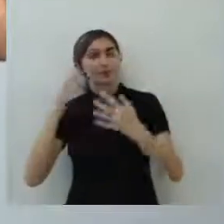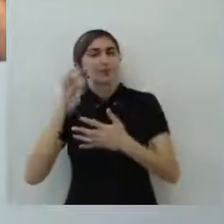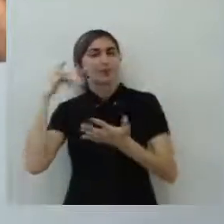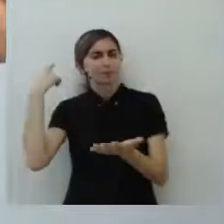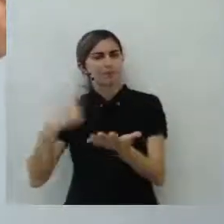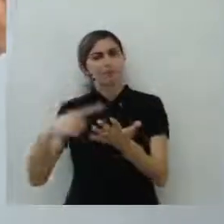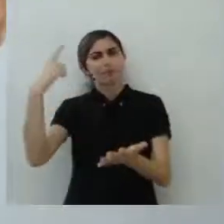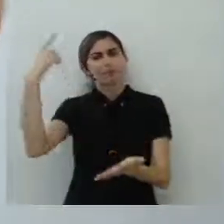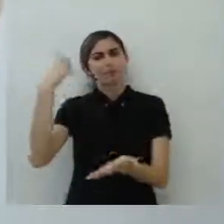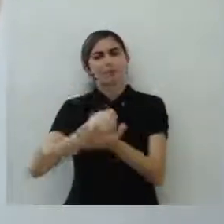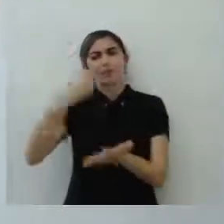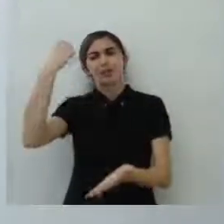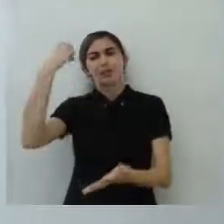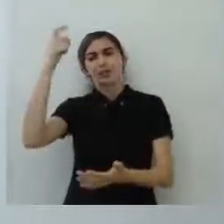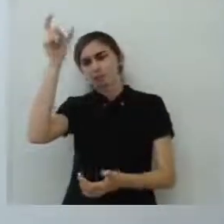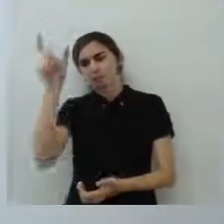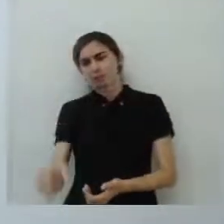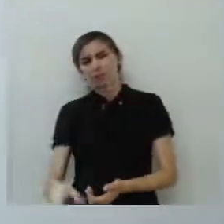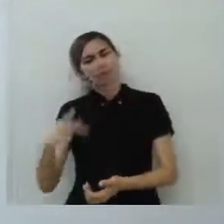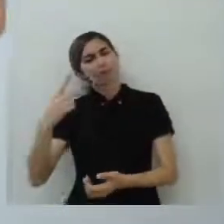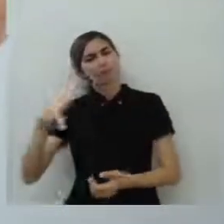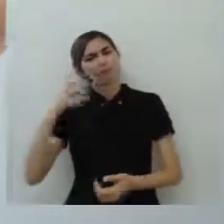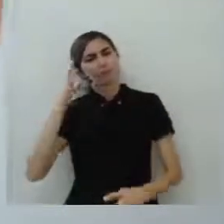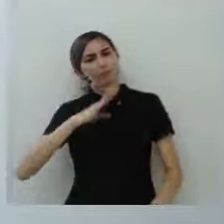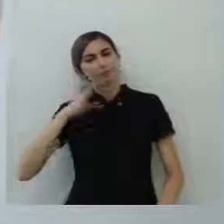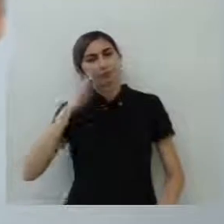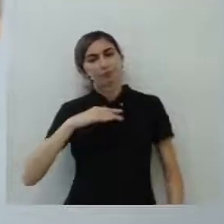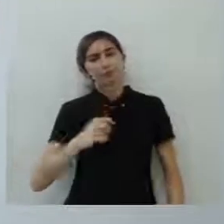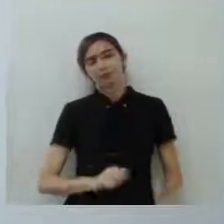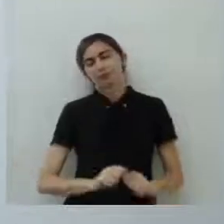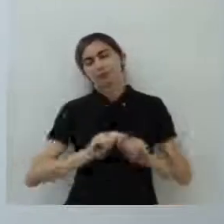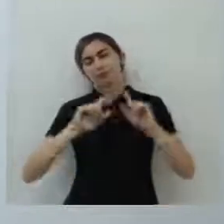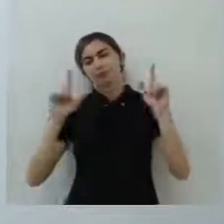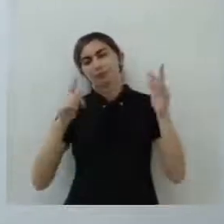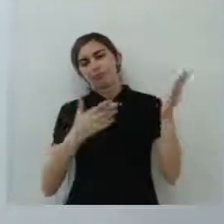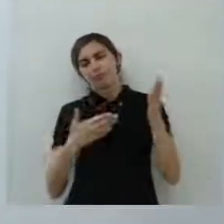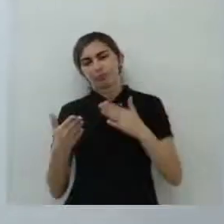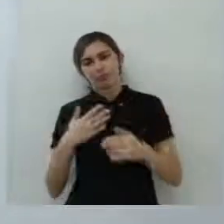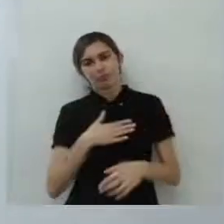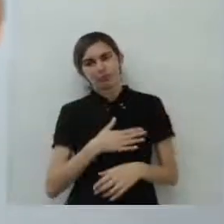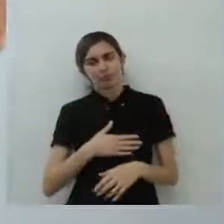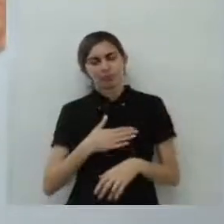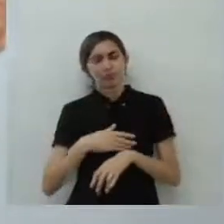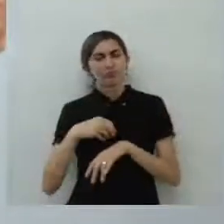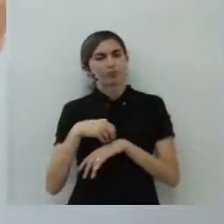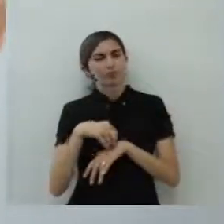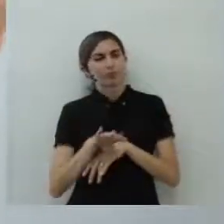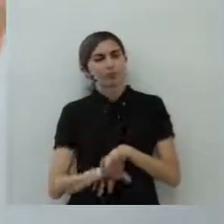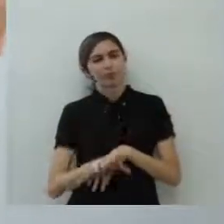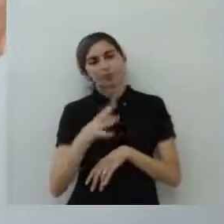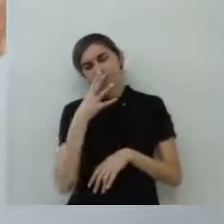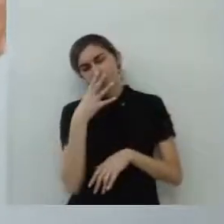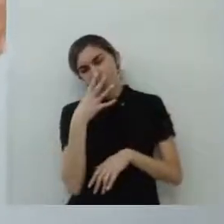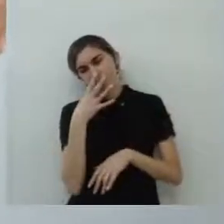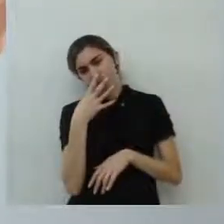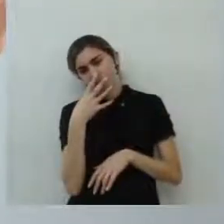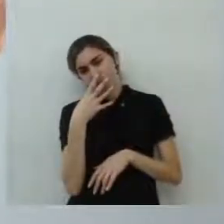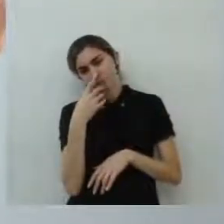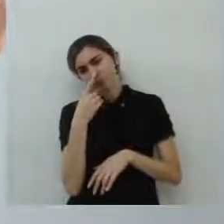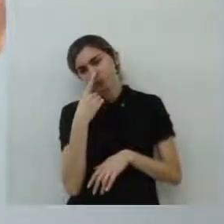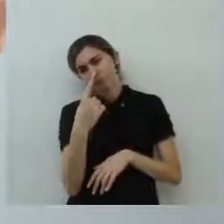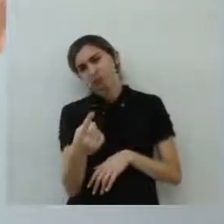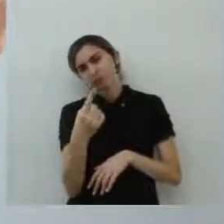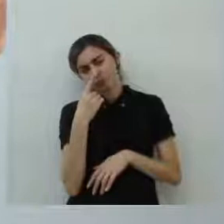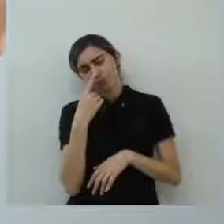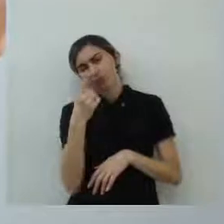marca, um estilo modo de ser. Criou uma marca muito legal. Vamos passar. Professor, algo que eu gostaria de adiantar é o seguinte: o que me chama a atenção de Chacrinha é